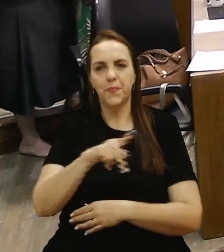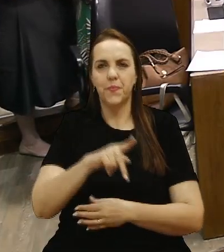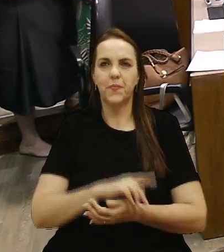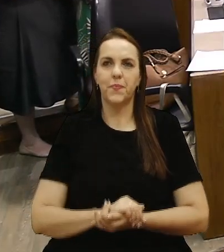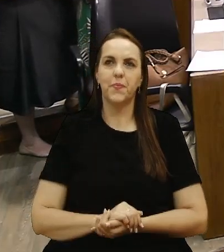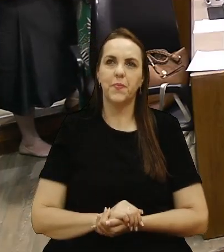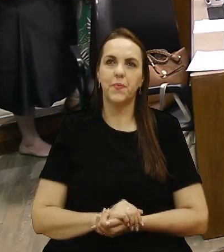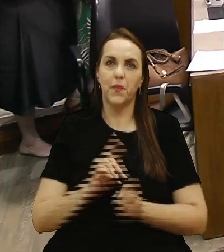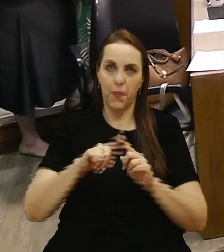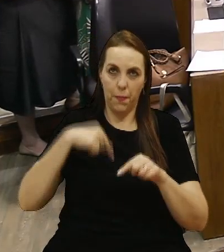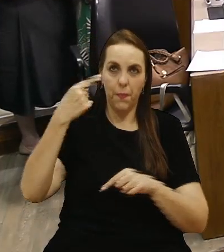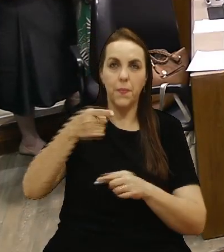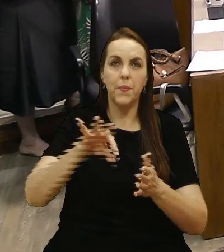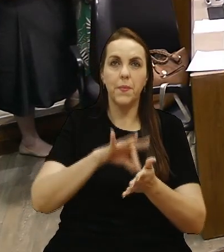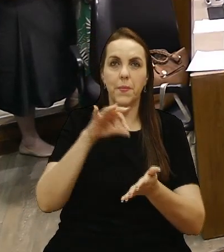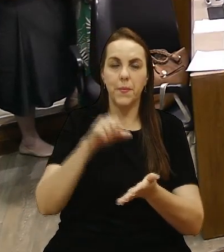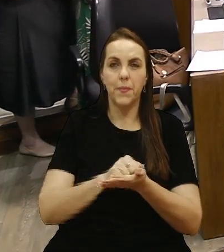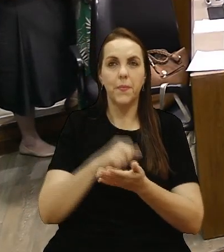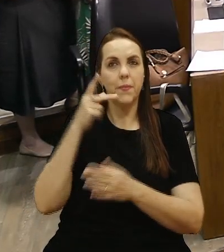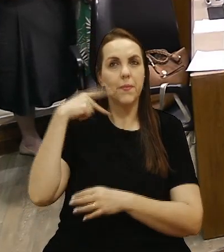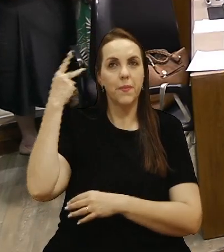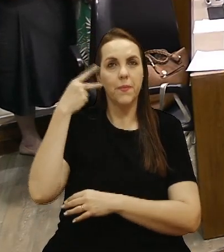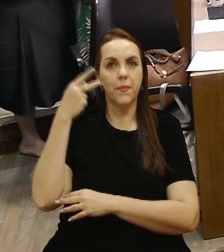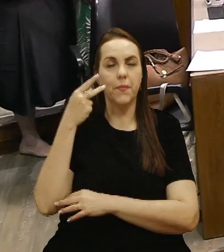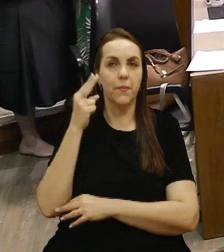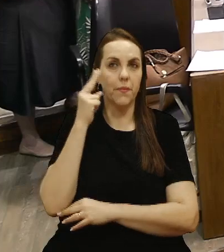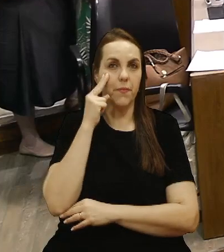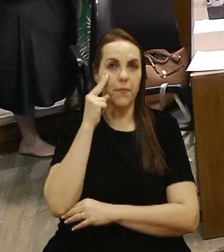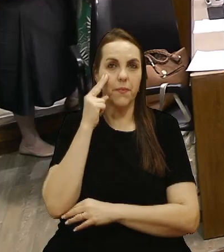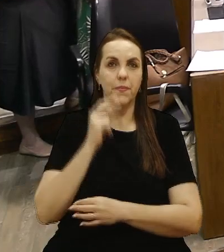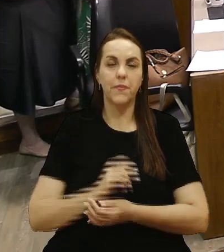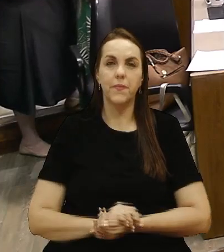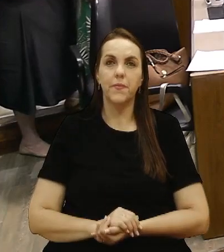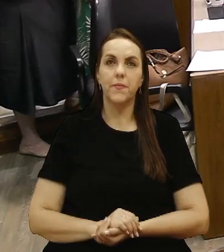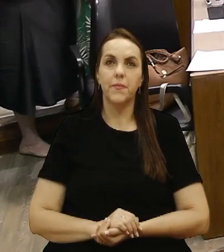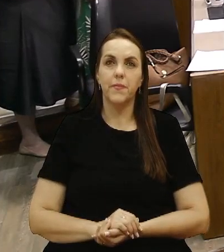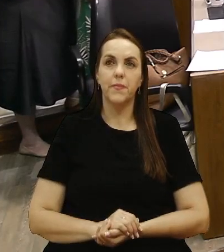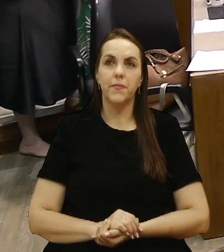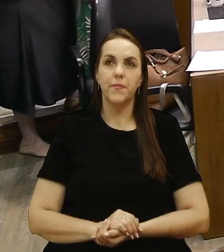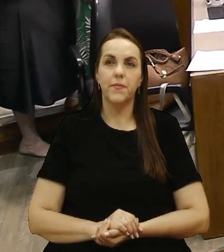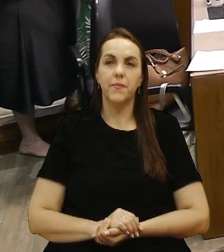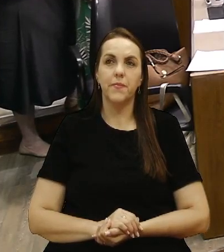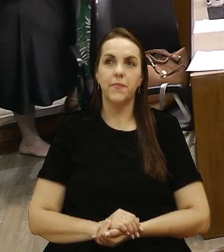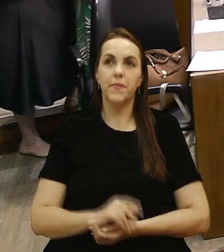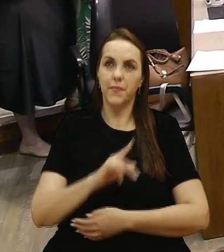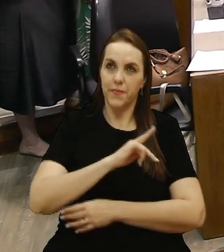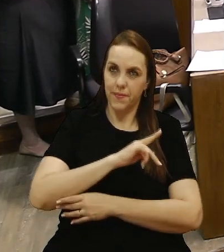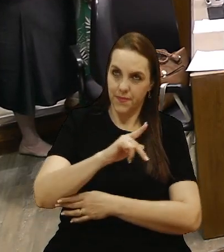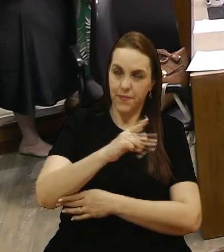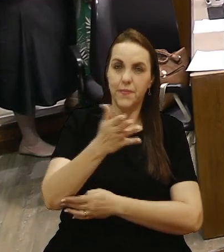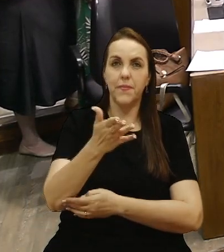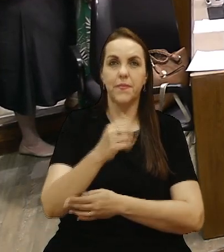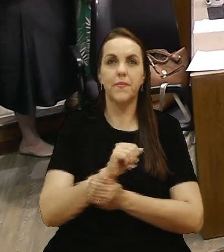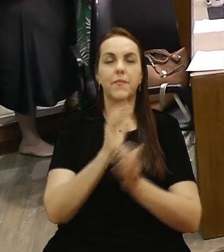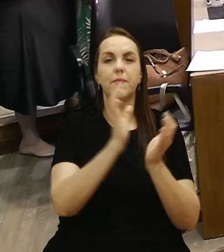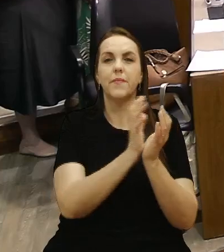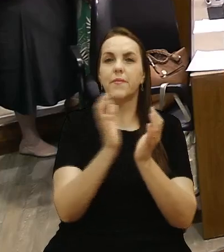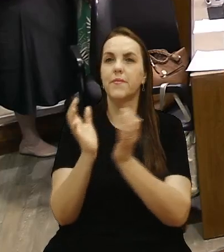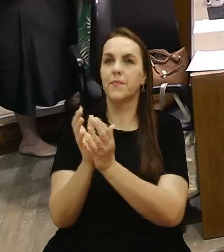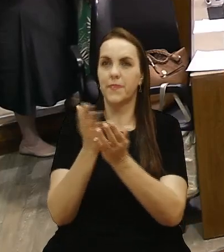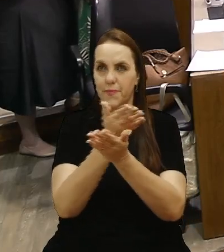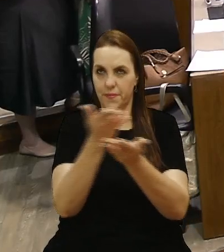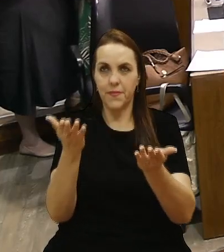Próximo inscrito, vereador Sandro Fantinel. Senhor presidente, nobres